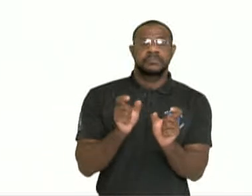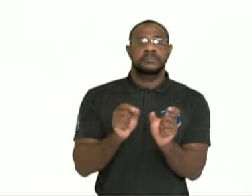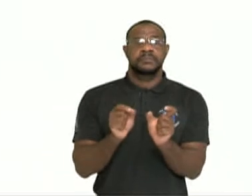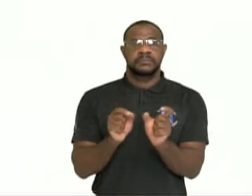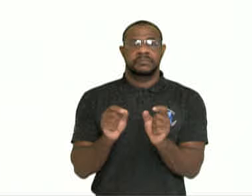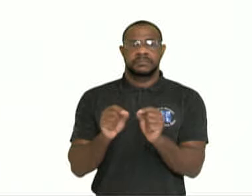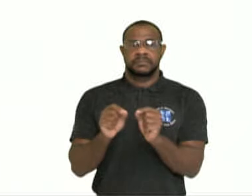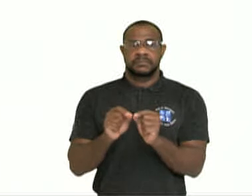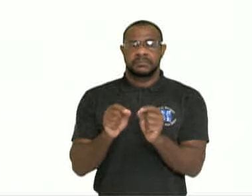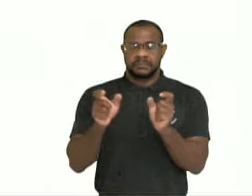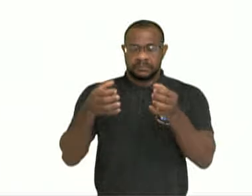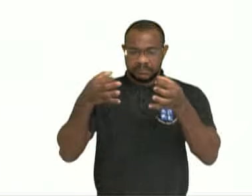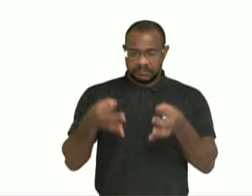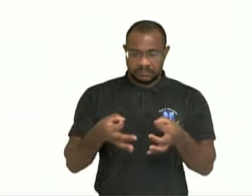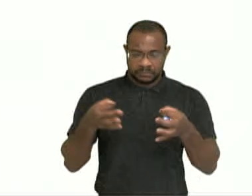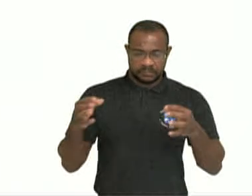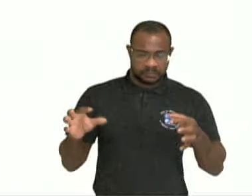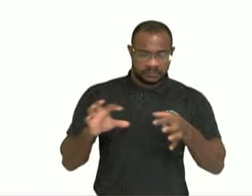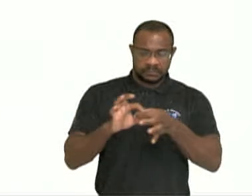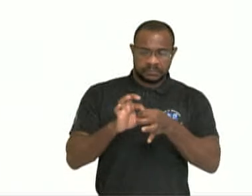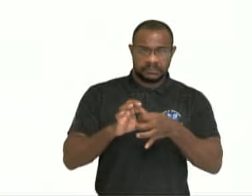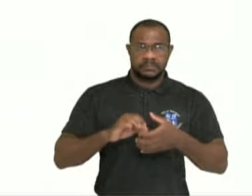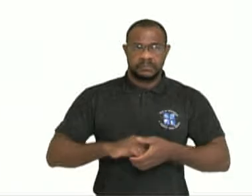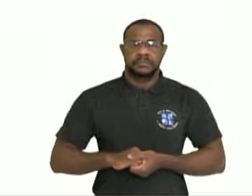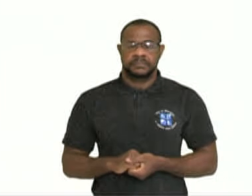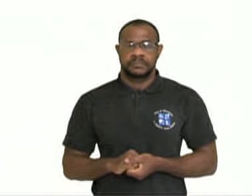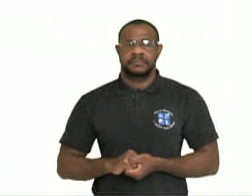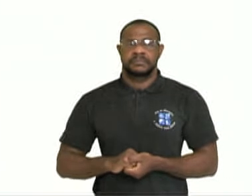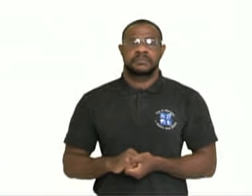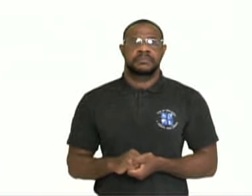trabalho da coesão, da junção. Bien?